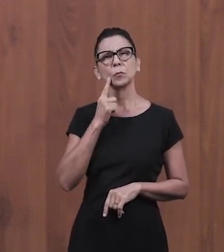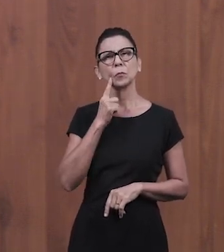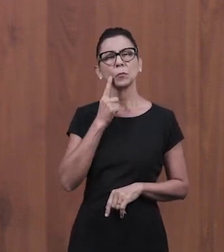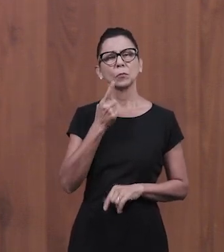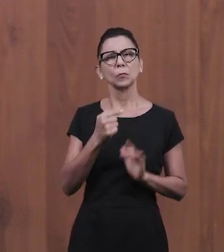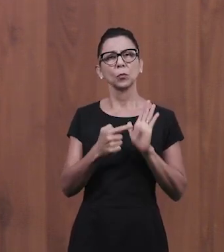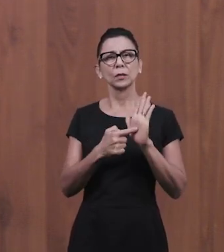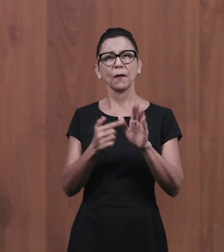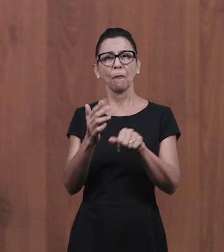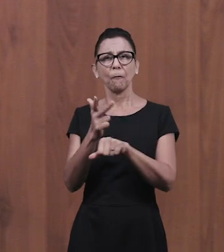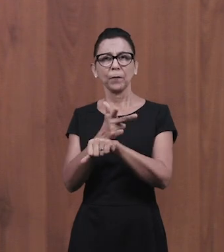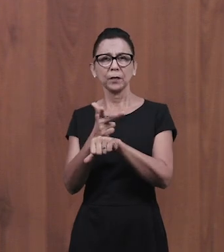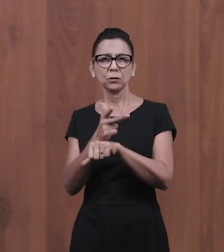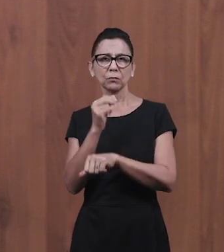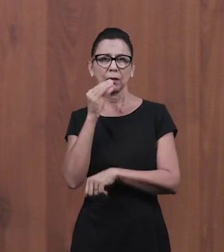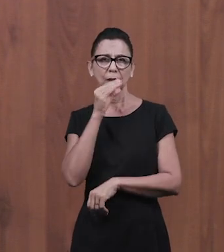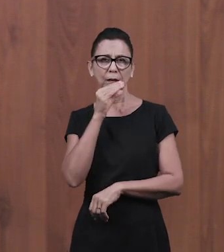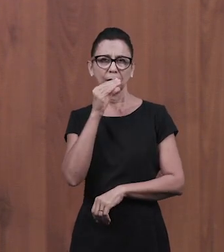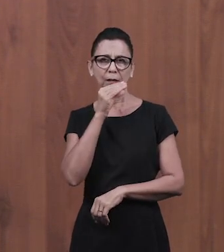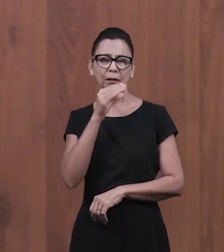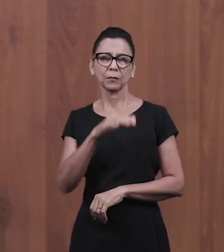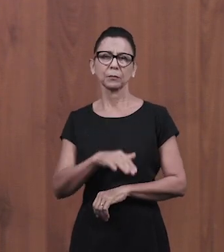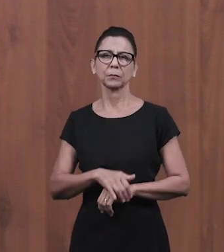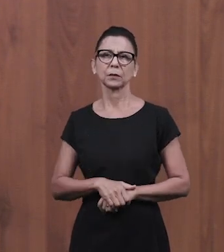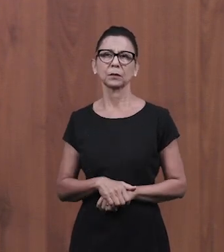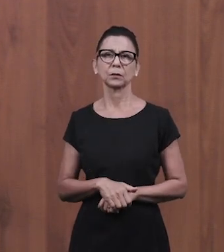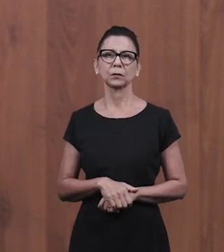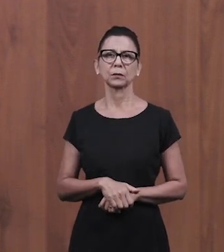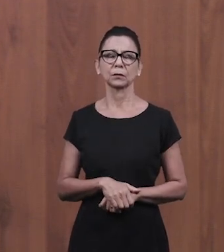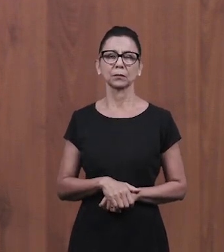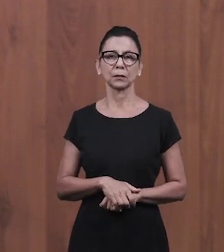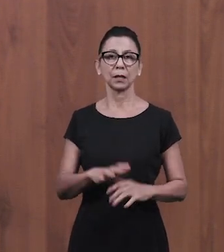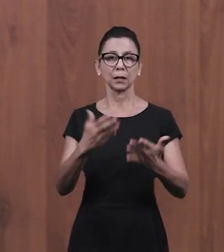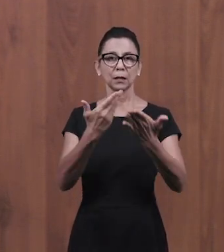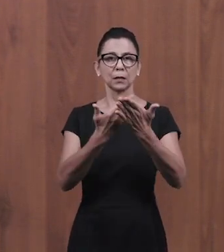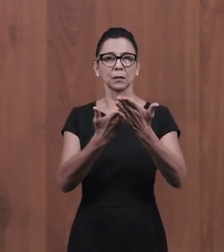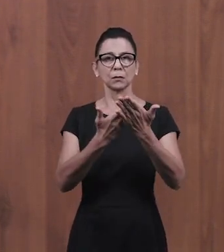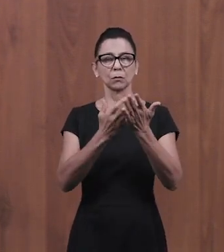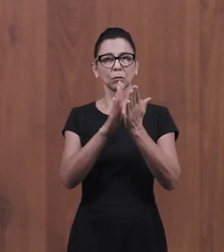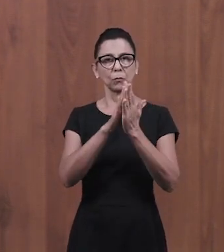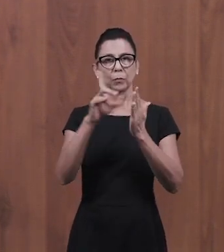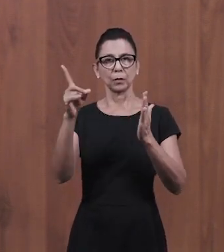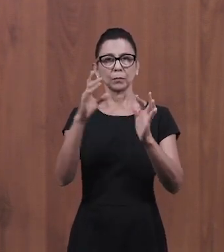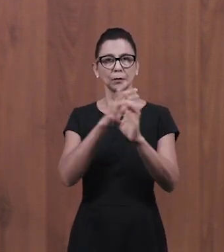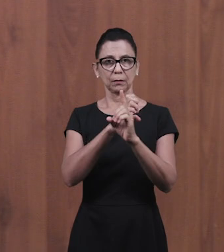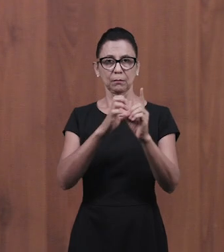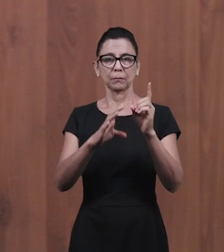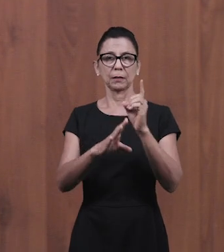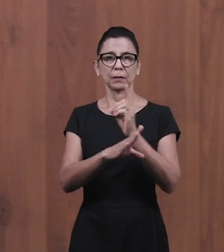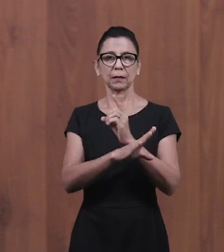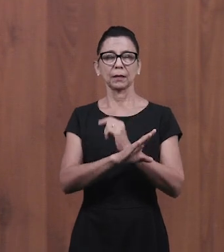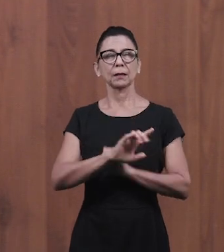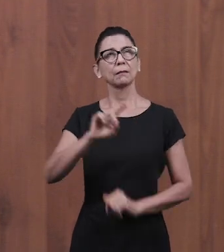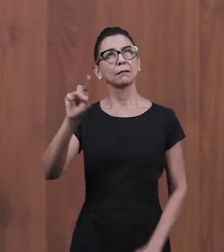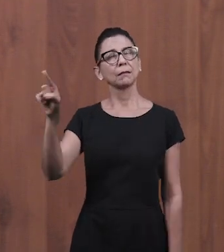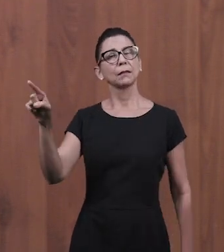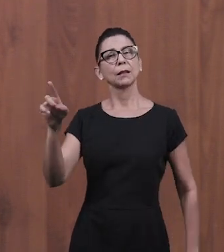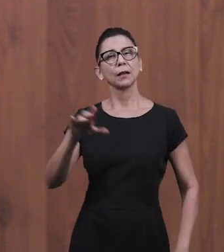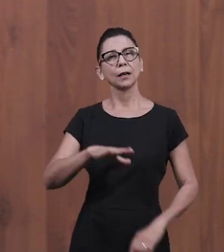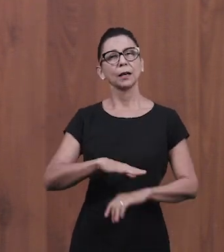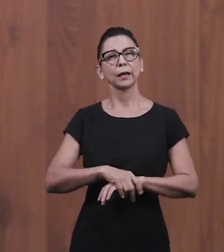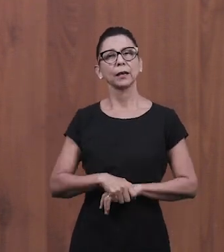vídeo de irmãos nossos que fizeram esta semana um estudo bíblico da Escola Bíblica Dominical lá